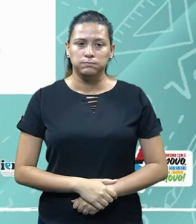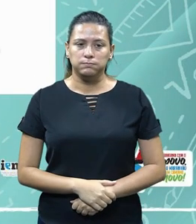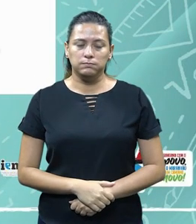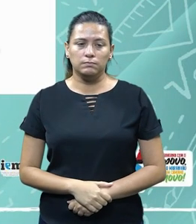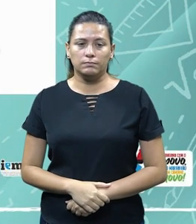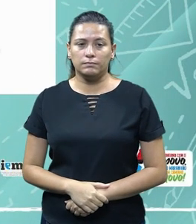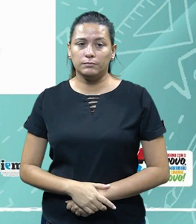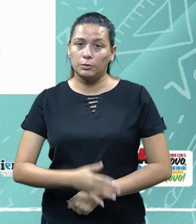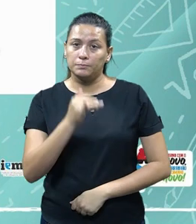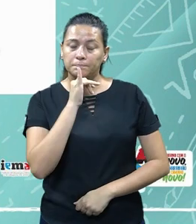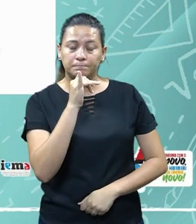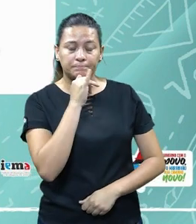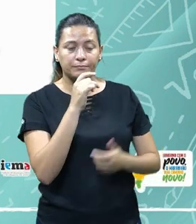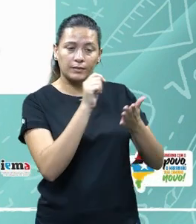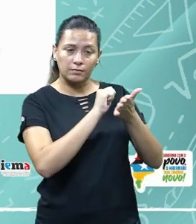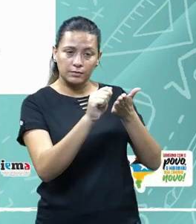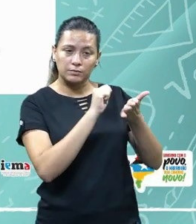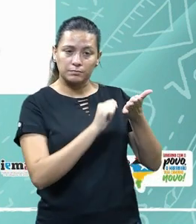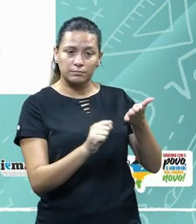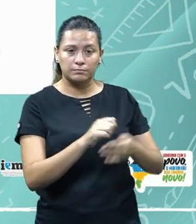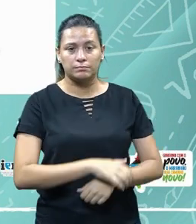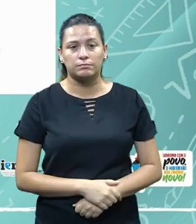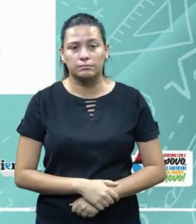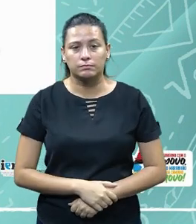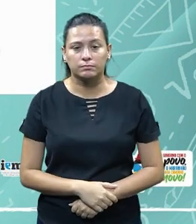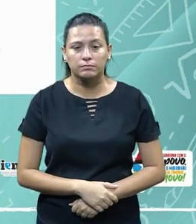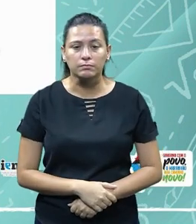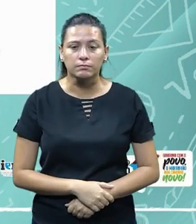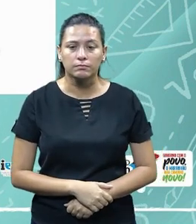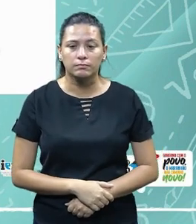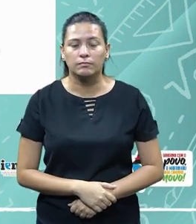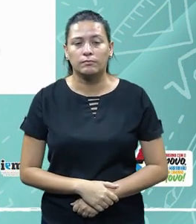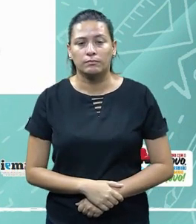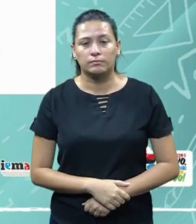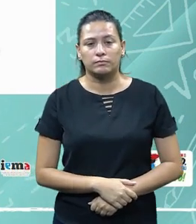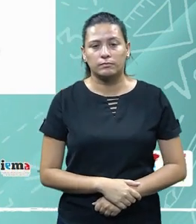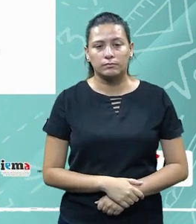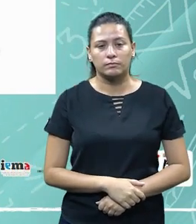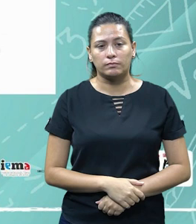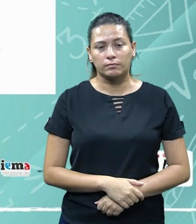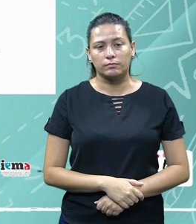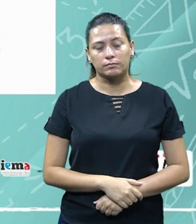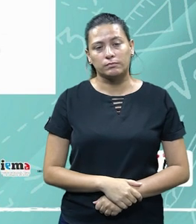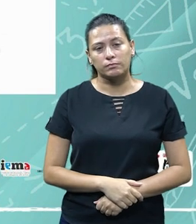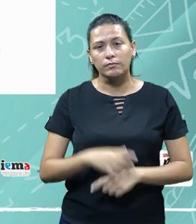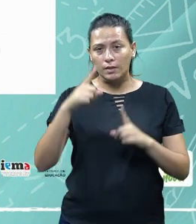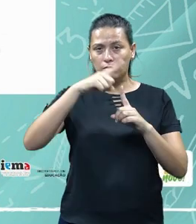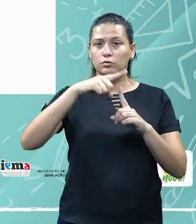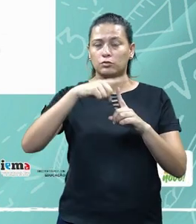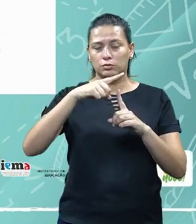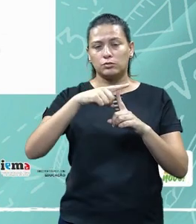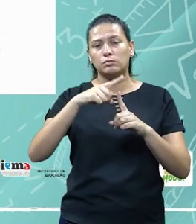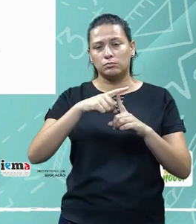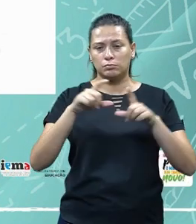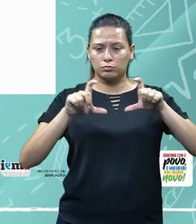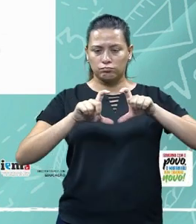fichamento tá que foi feito aqui e assim ah ela fez em forma mesmo de de ficha